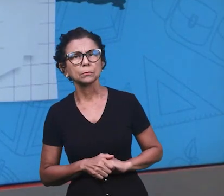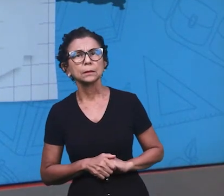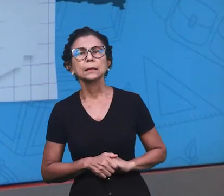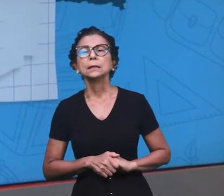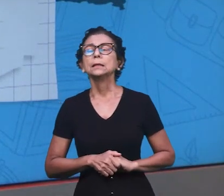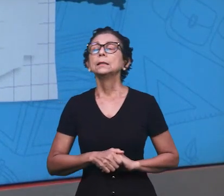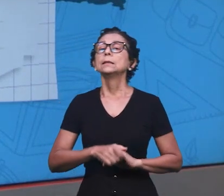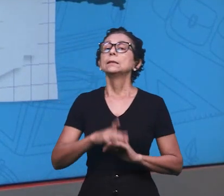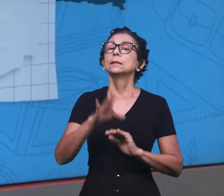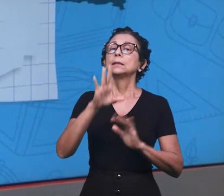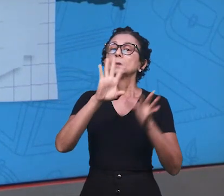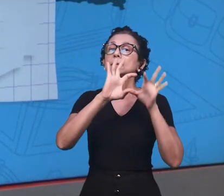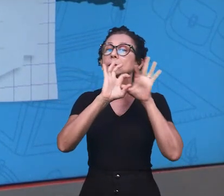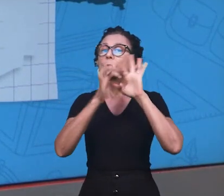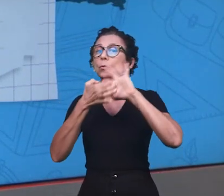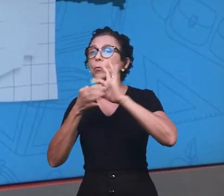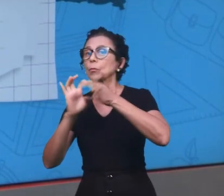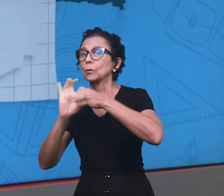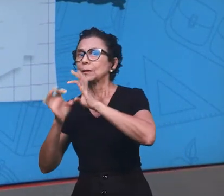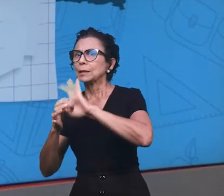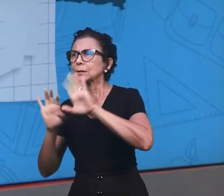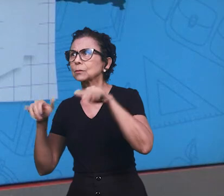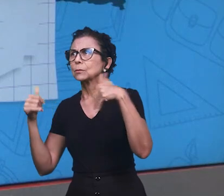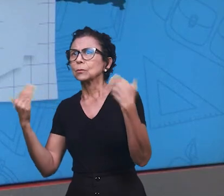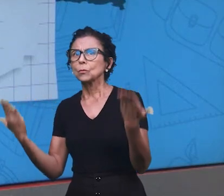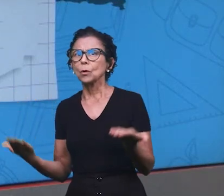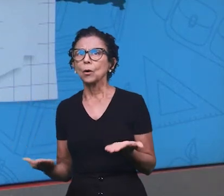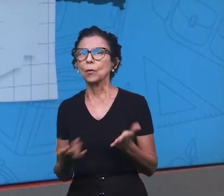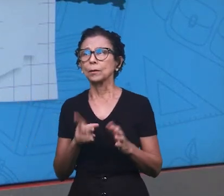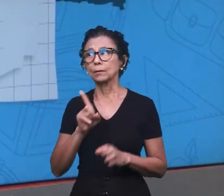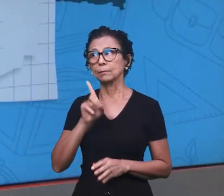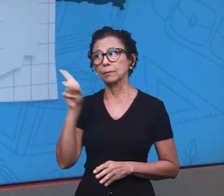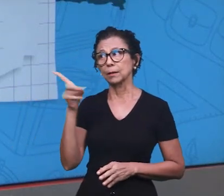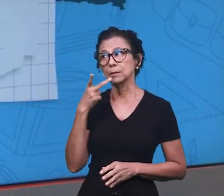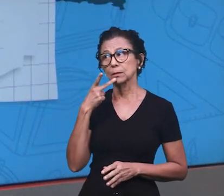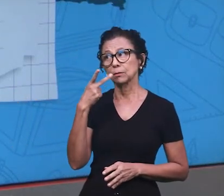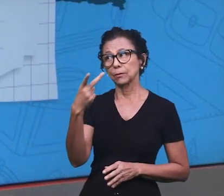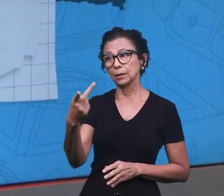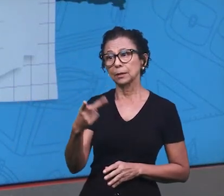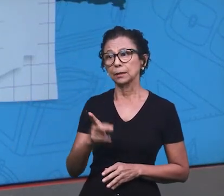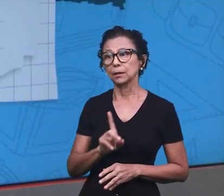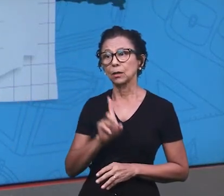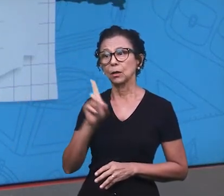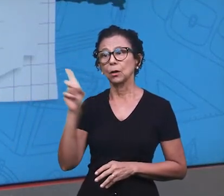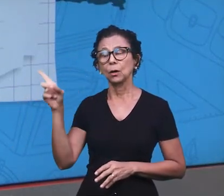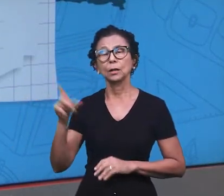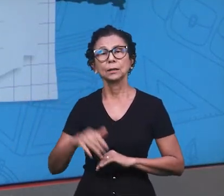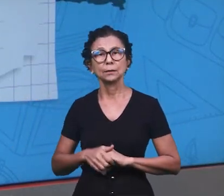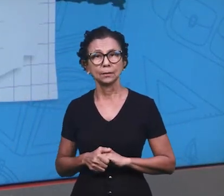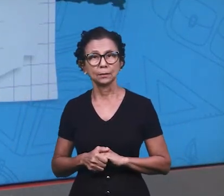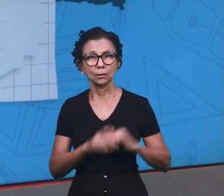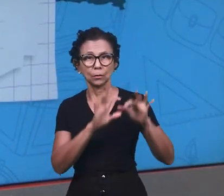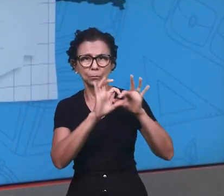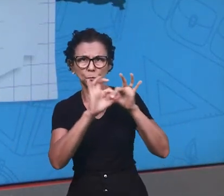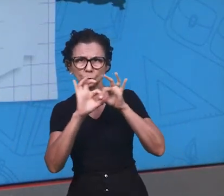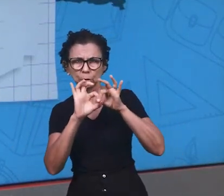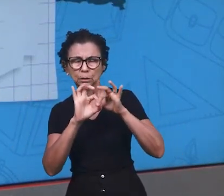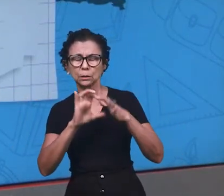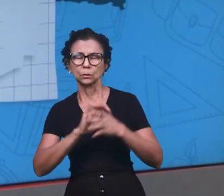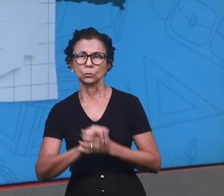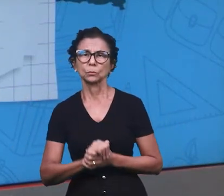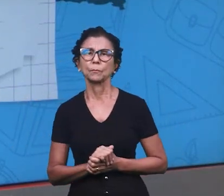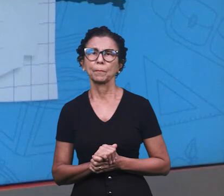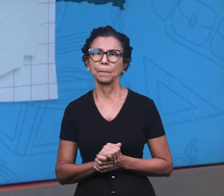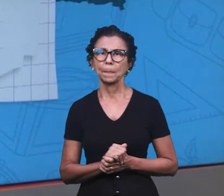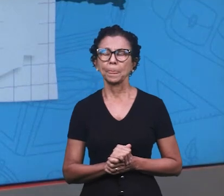contexto qual? Desse que eu falei. Olha a retomada, olha a linha agulha retomando com o que foi